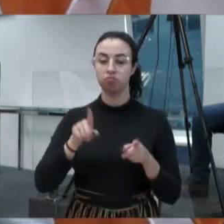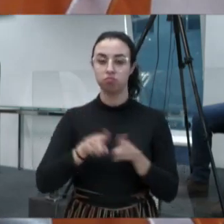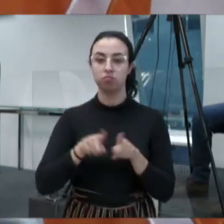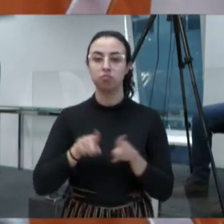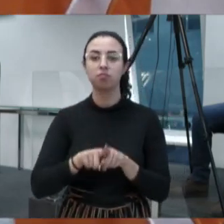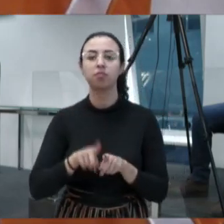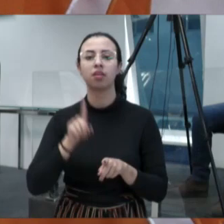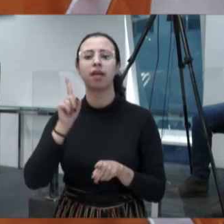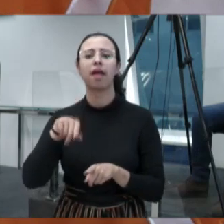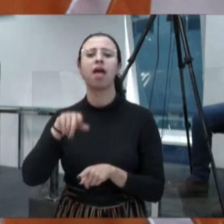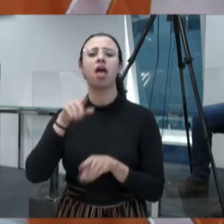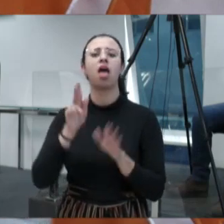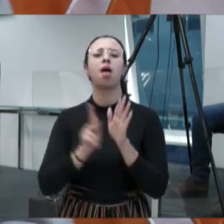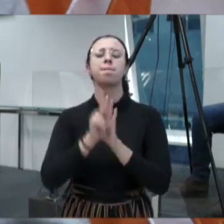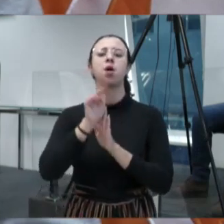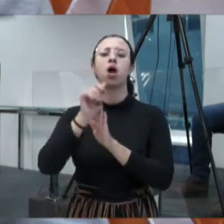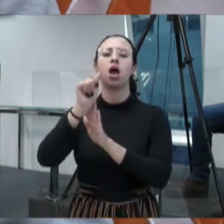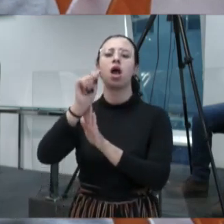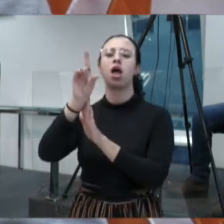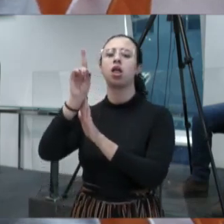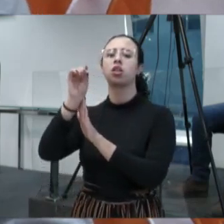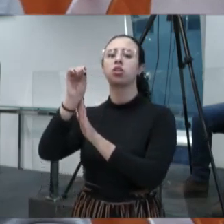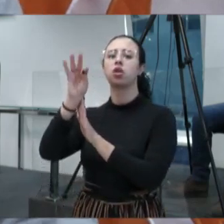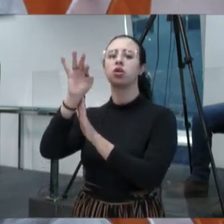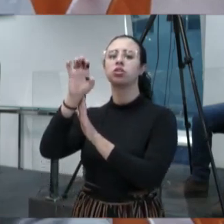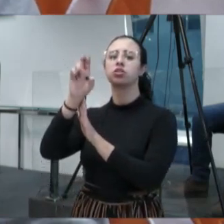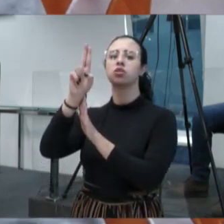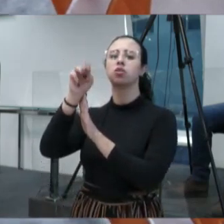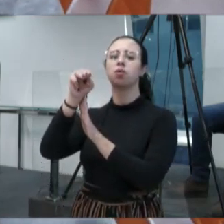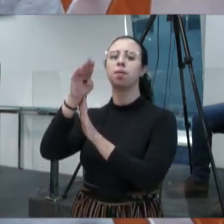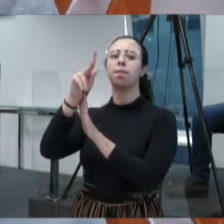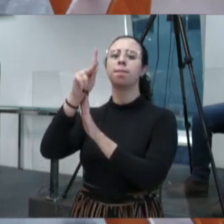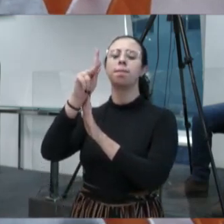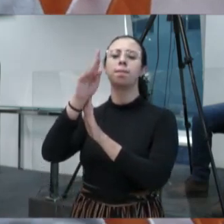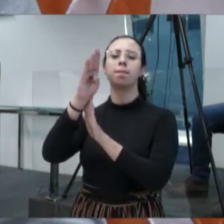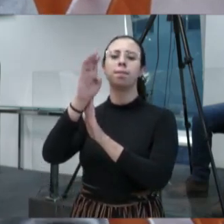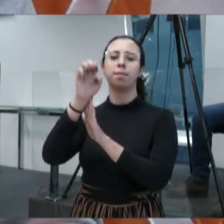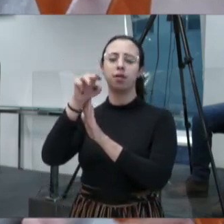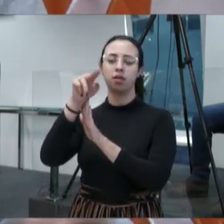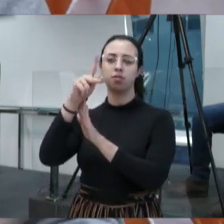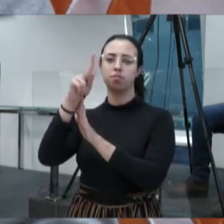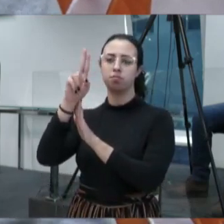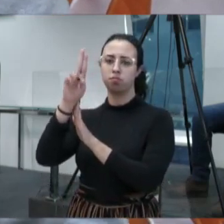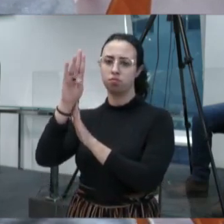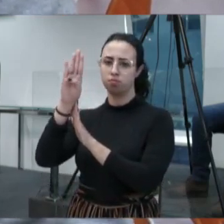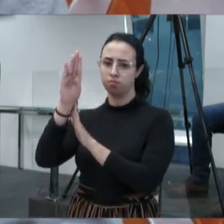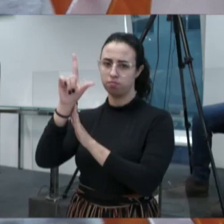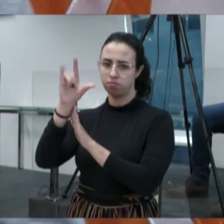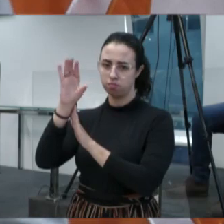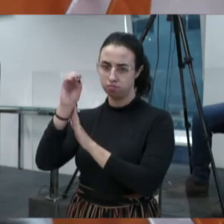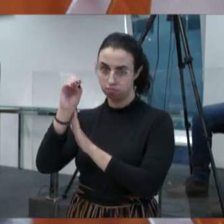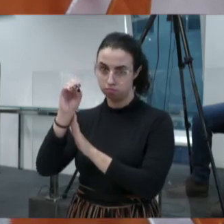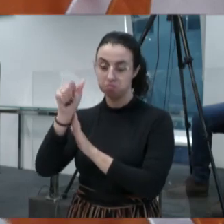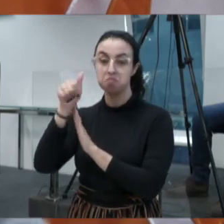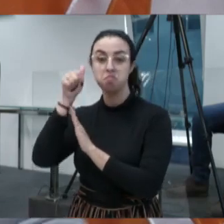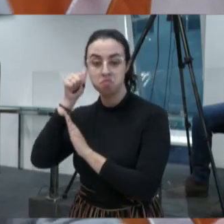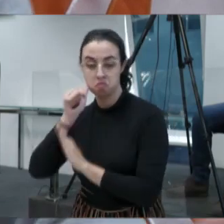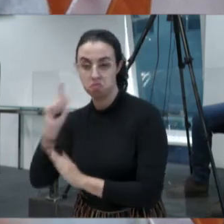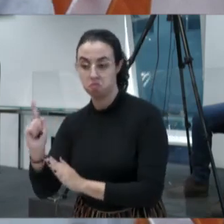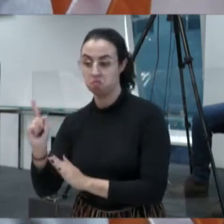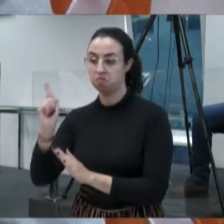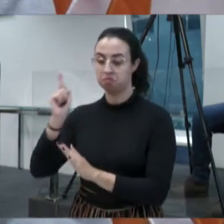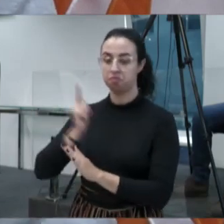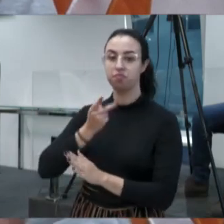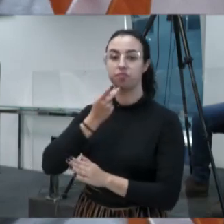Bem Público, lá no Belvedere, onde a Paula's Beer, grande parceira, esteve comigo ontem, juntamente com o prefeito, em seu gabinete, a gente fazendo